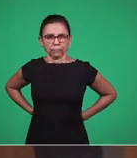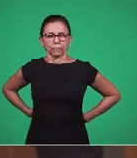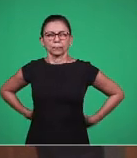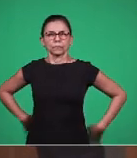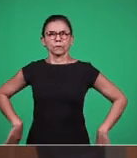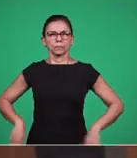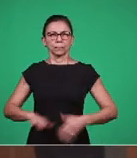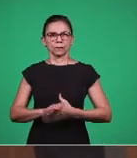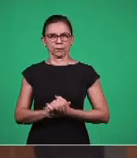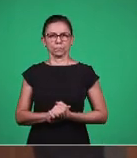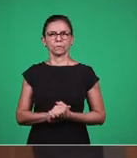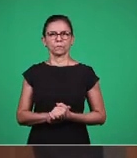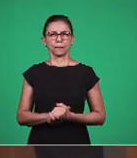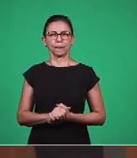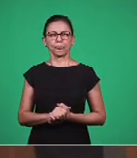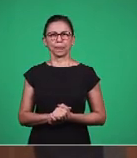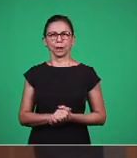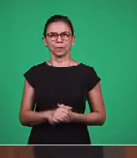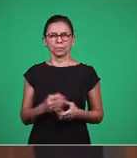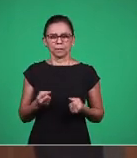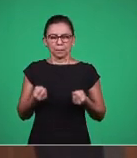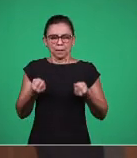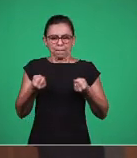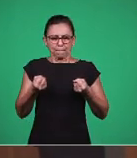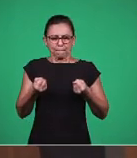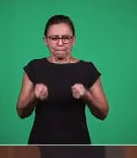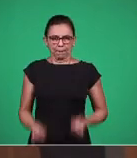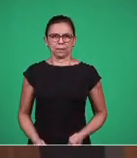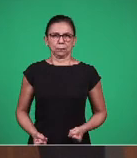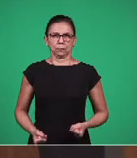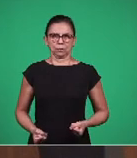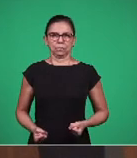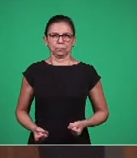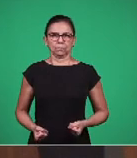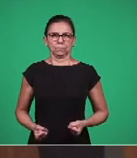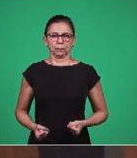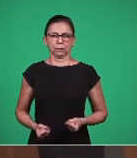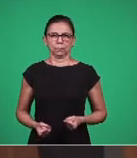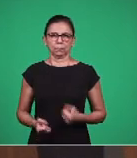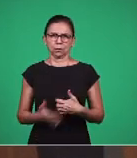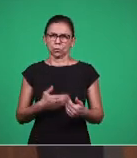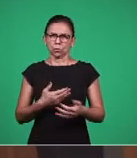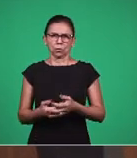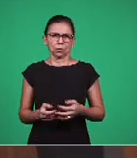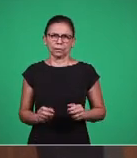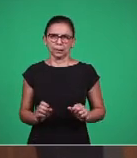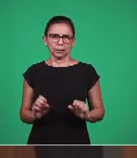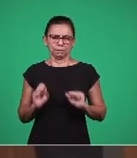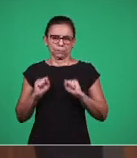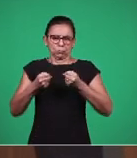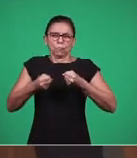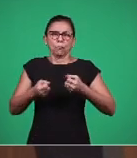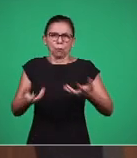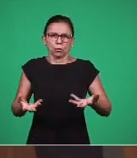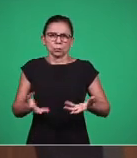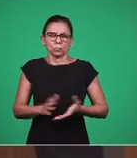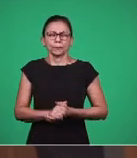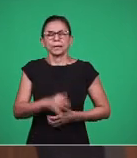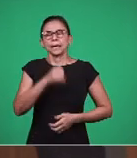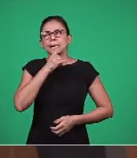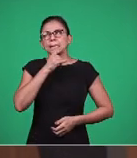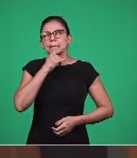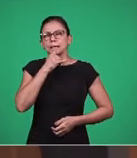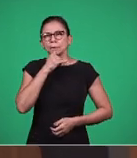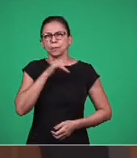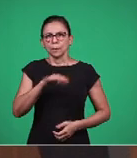do centro de gravidade de qualquer esforço que ele fizer. Então, ele pegou algum peso, ele